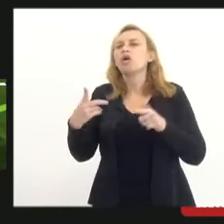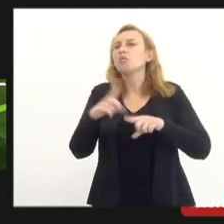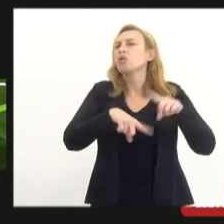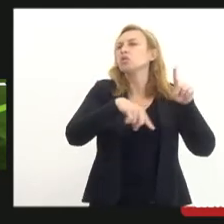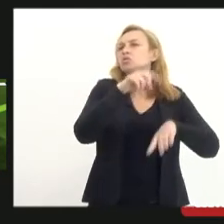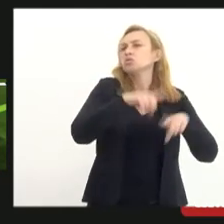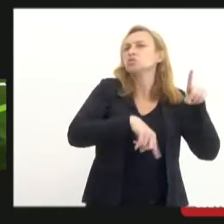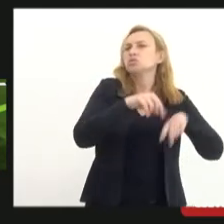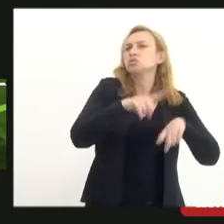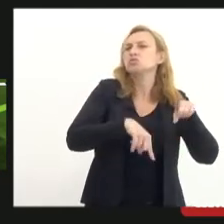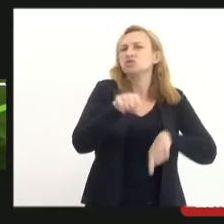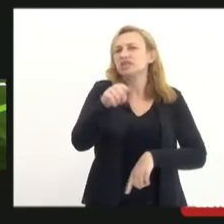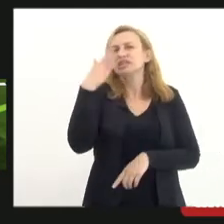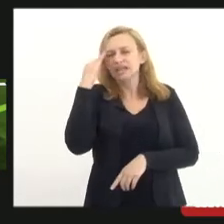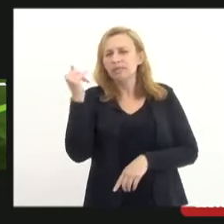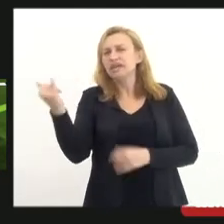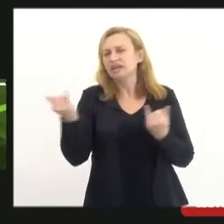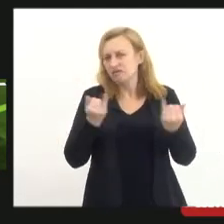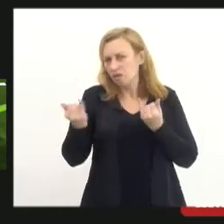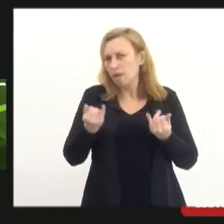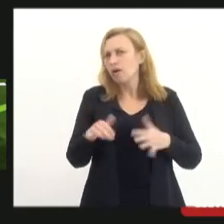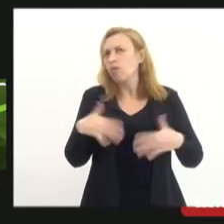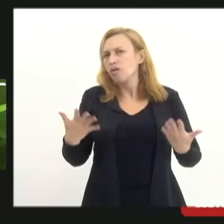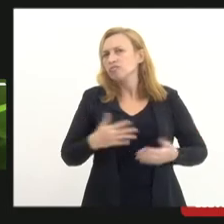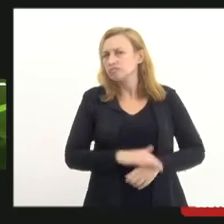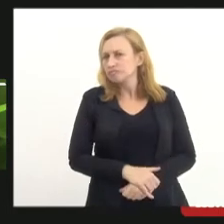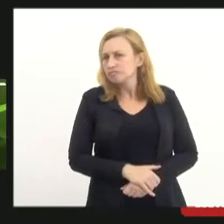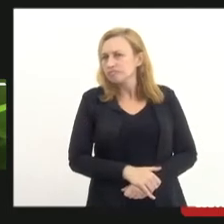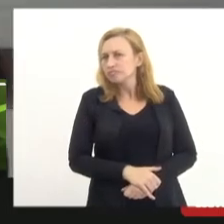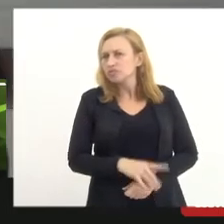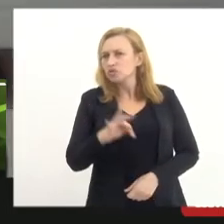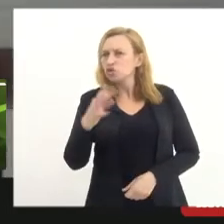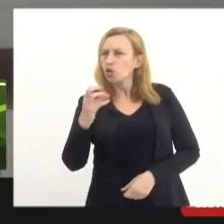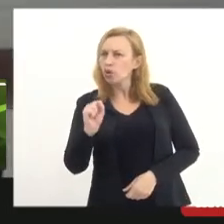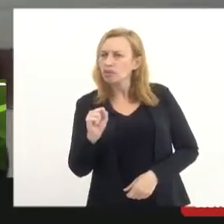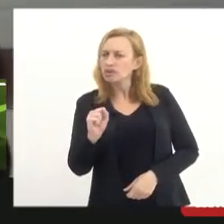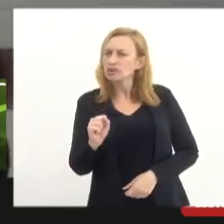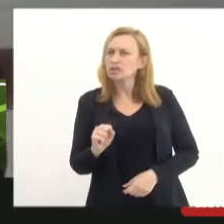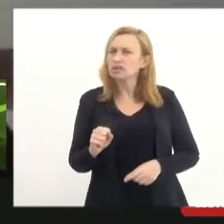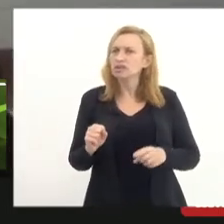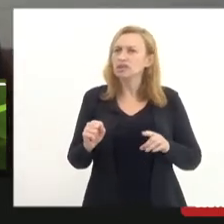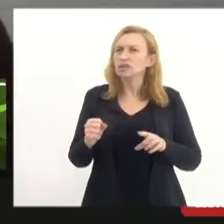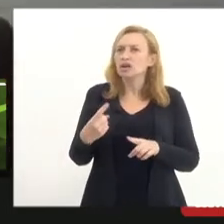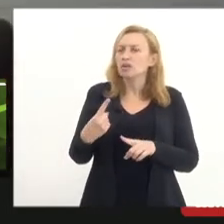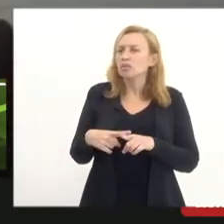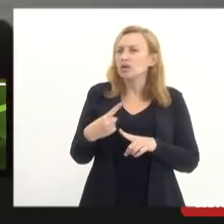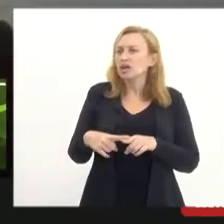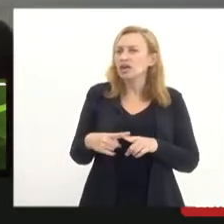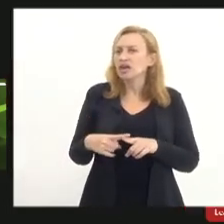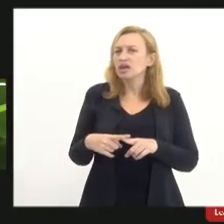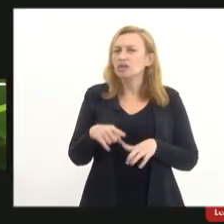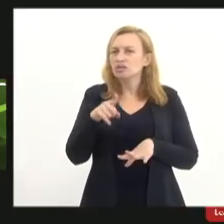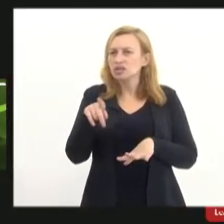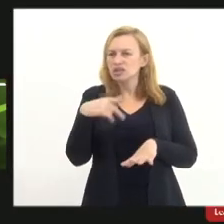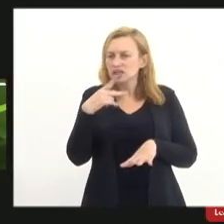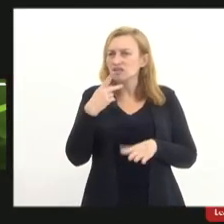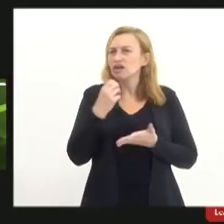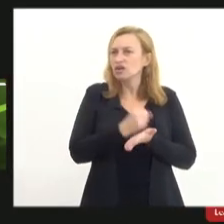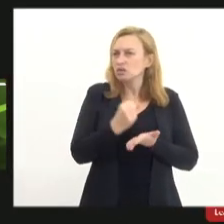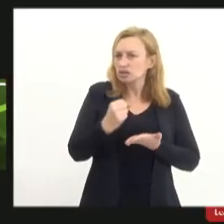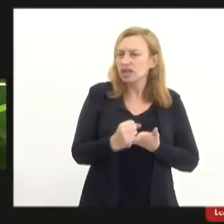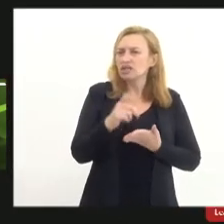você saberia informar? Thomas, porque a gente está falando, vocês também